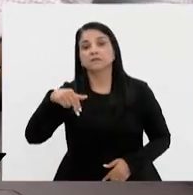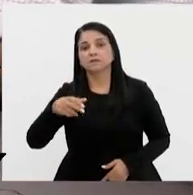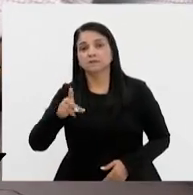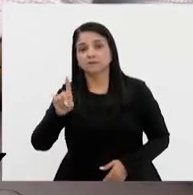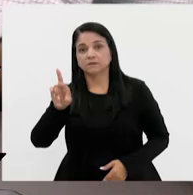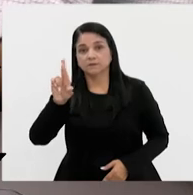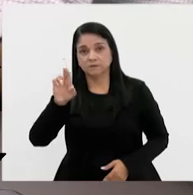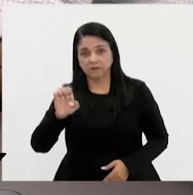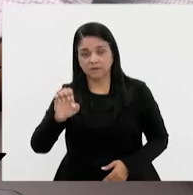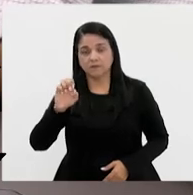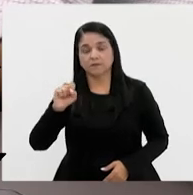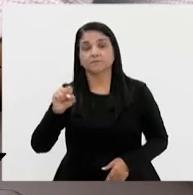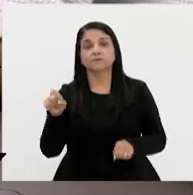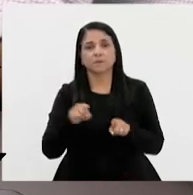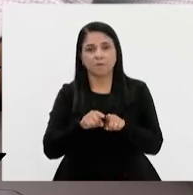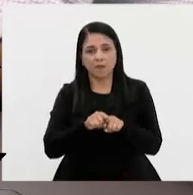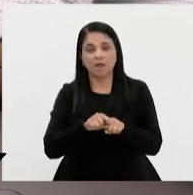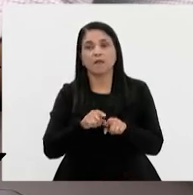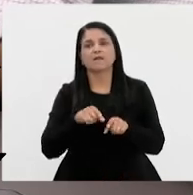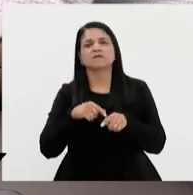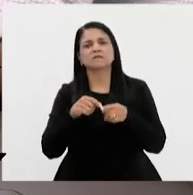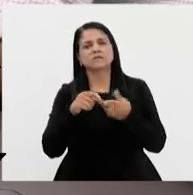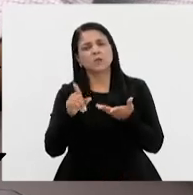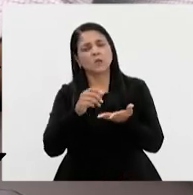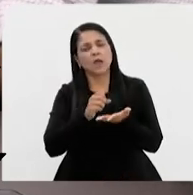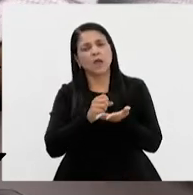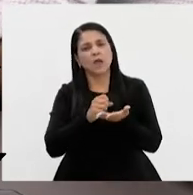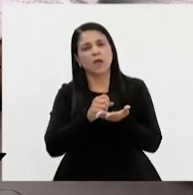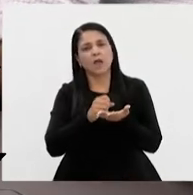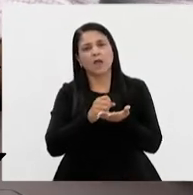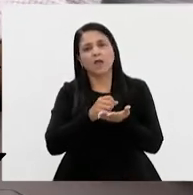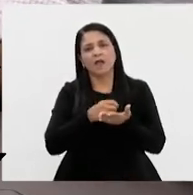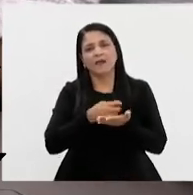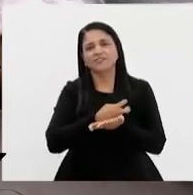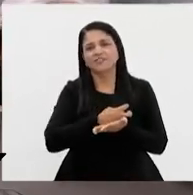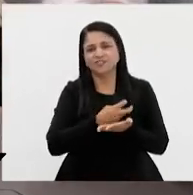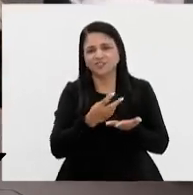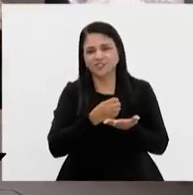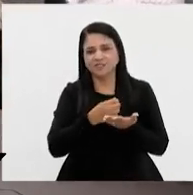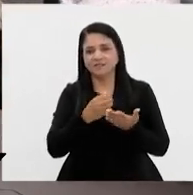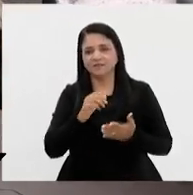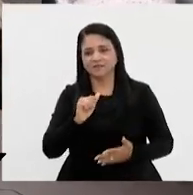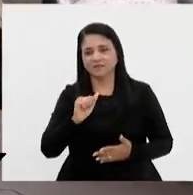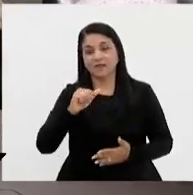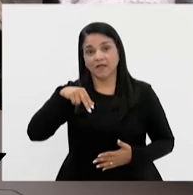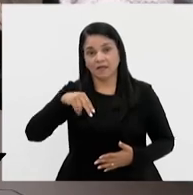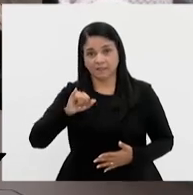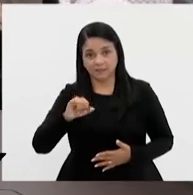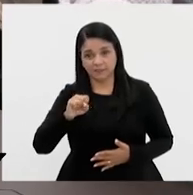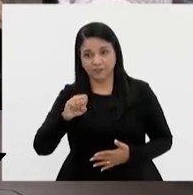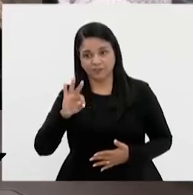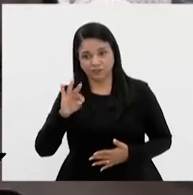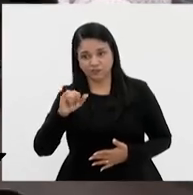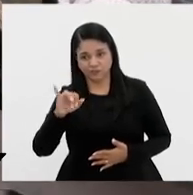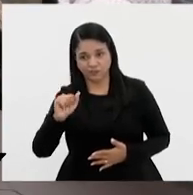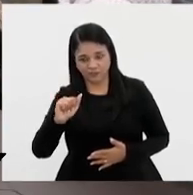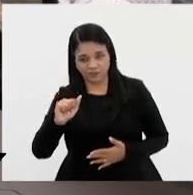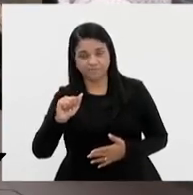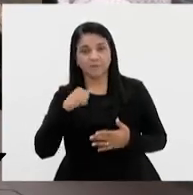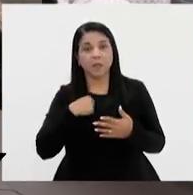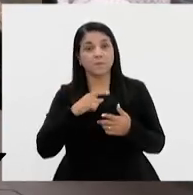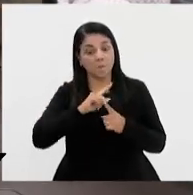que deu aquela discussão total sobre anistia, não sei quantos, mas que a lei, o caput da lei, é para prevenir a violência nos